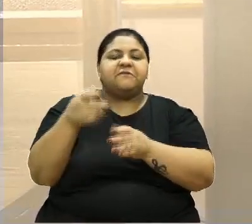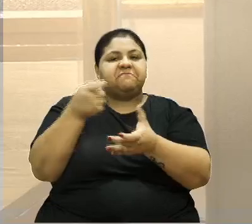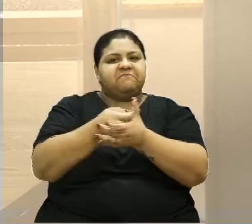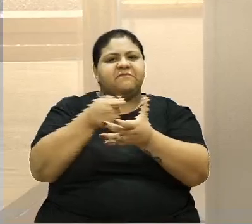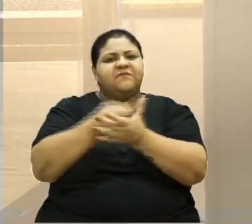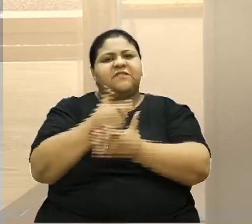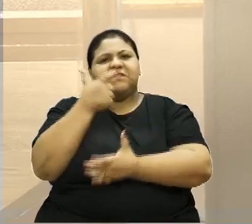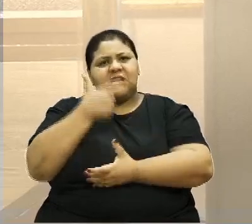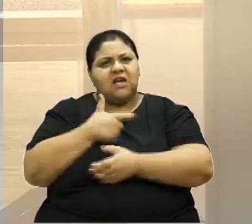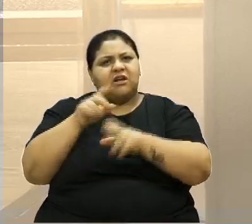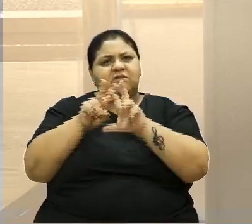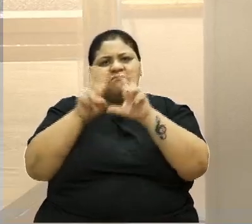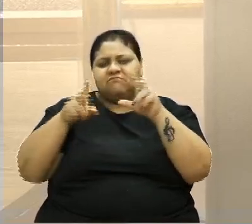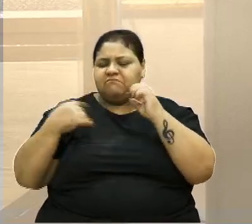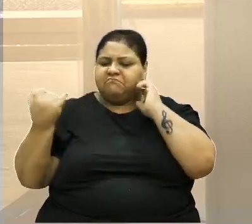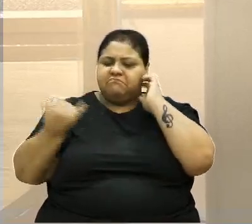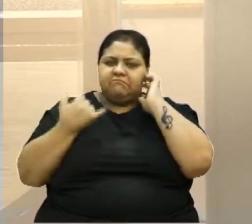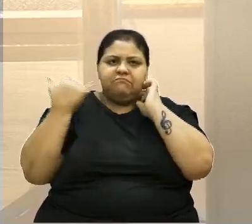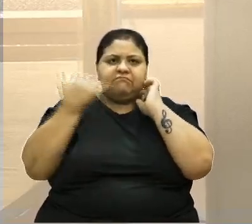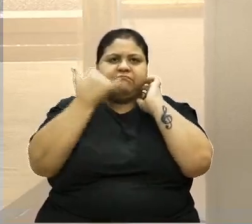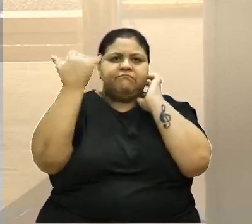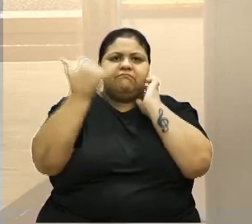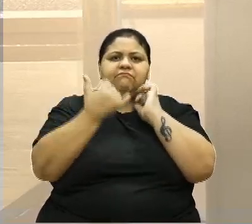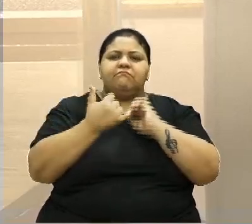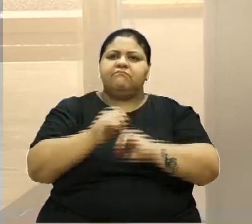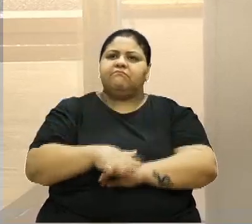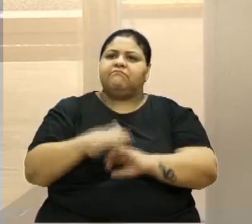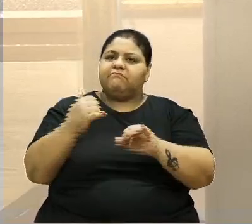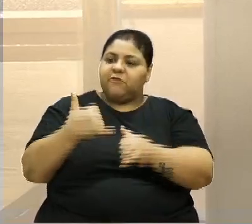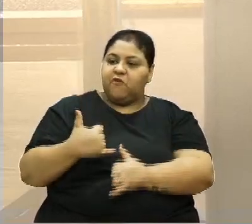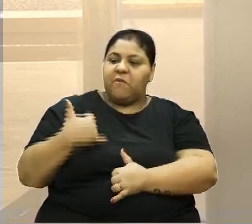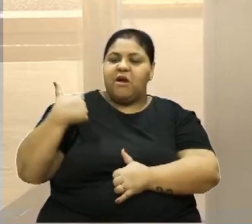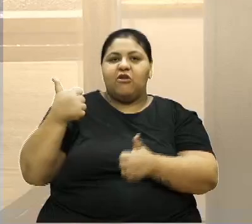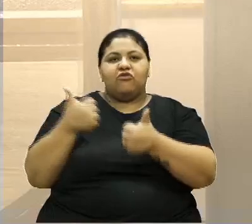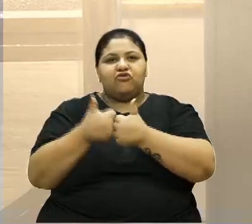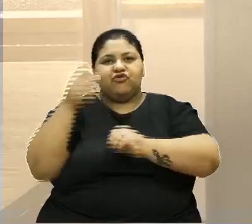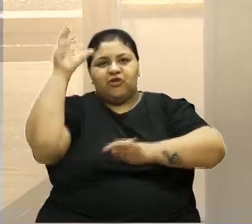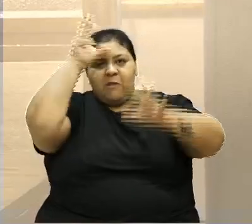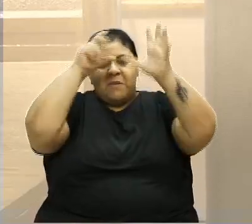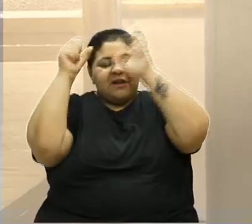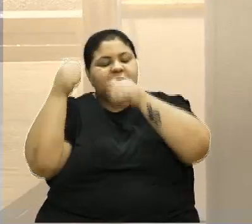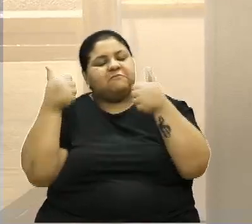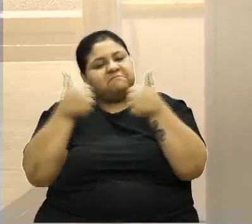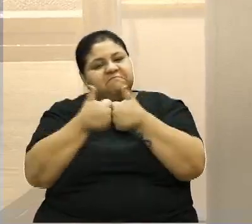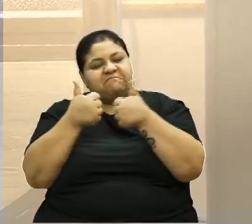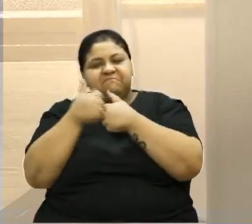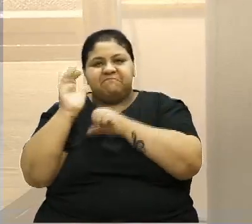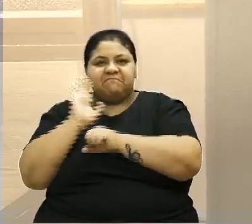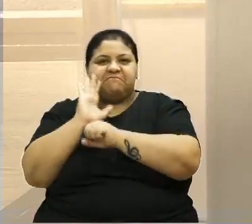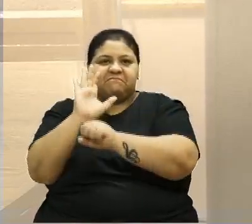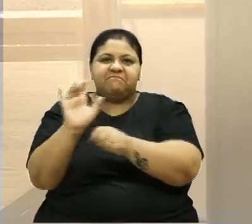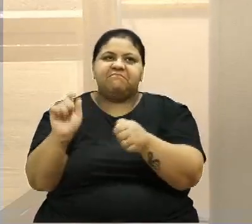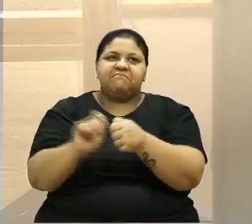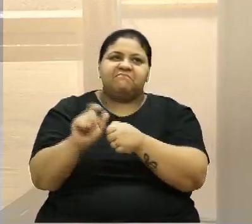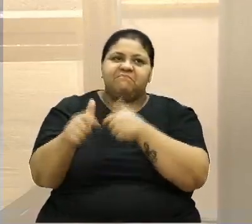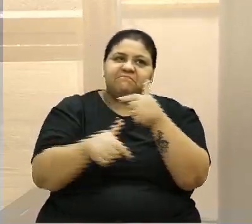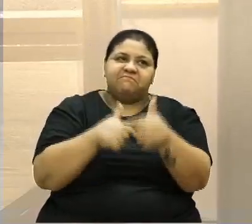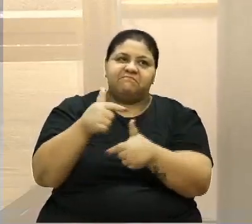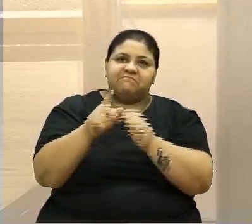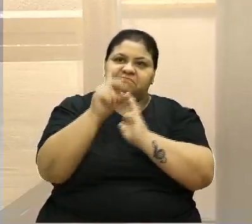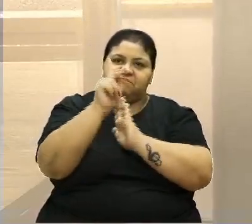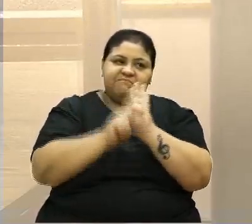Acho que são pautas extremamente importantes. E foi uma honra estar aqui aprendendo contigo, né, colaborando, fazendo e trabalhando em